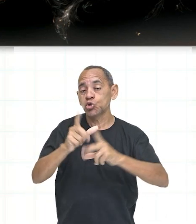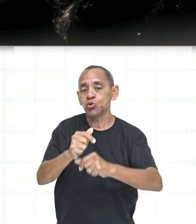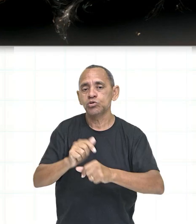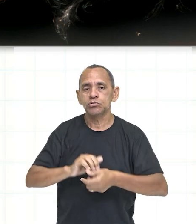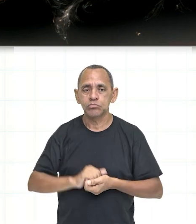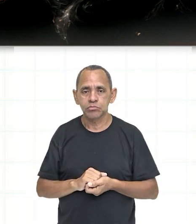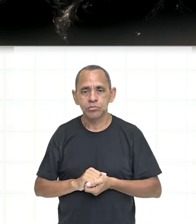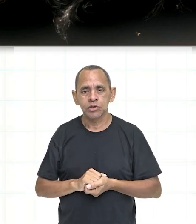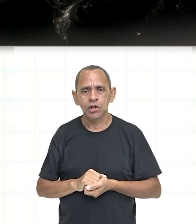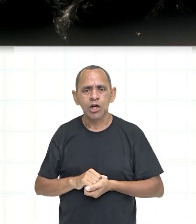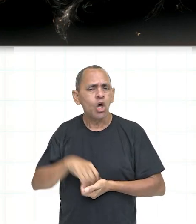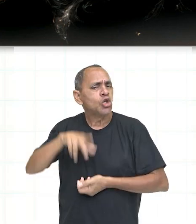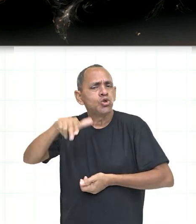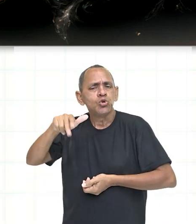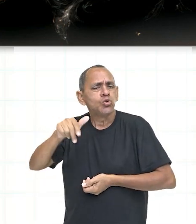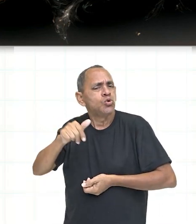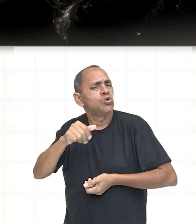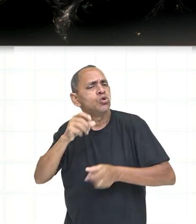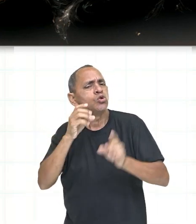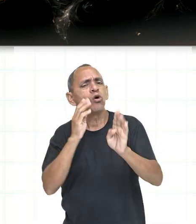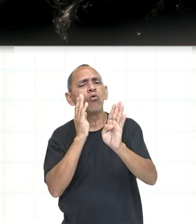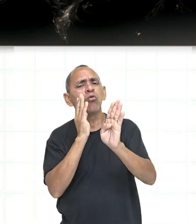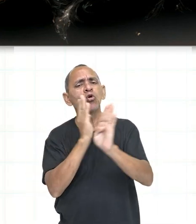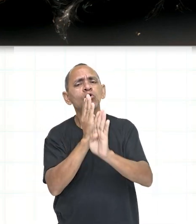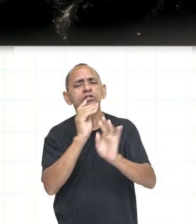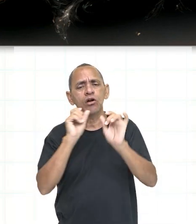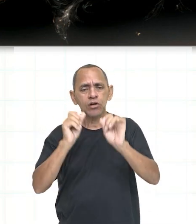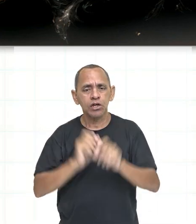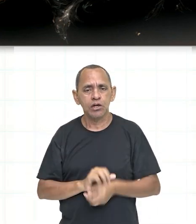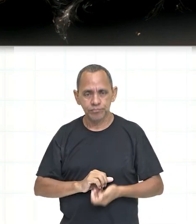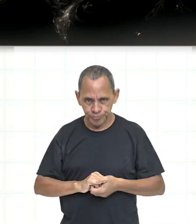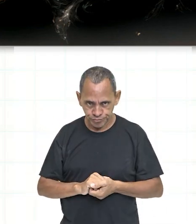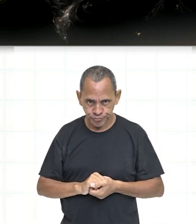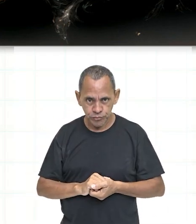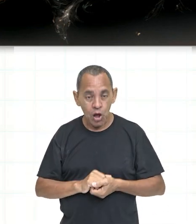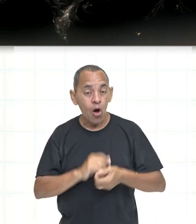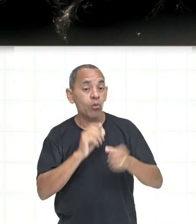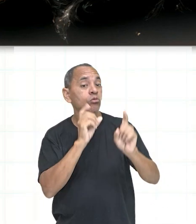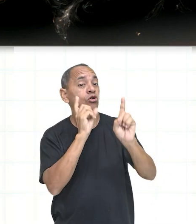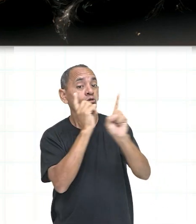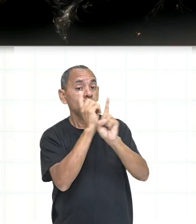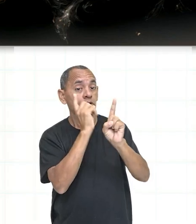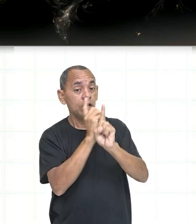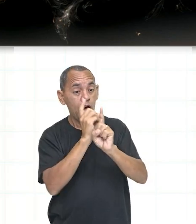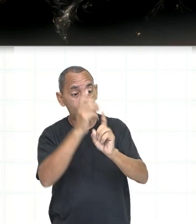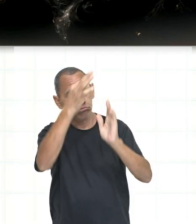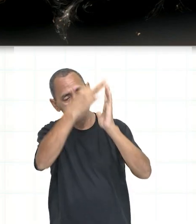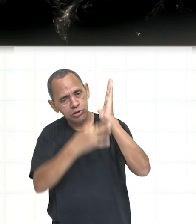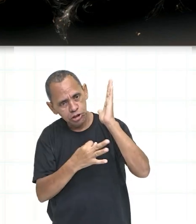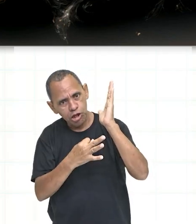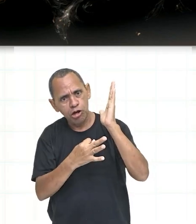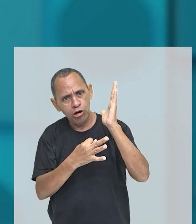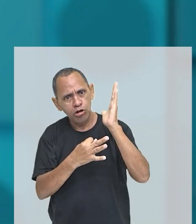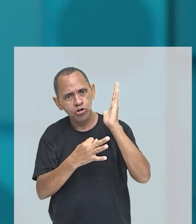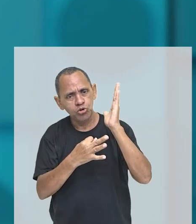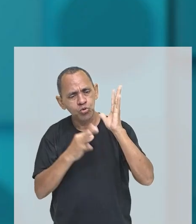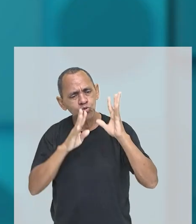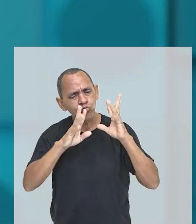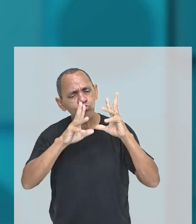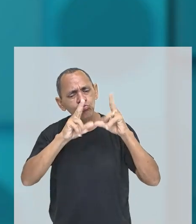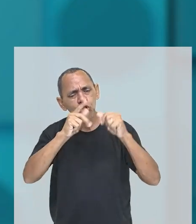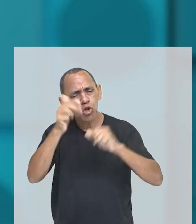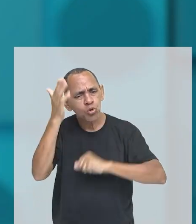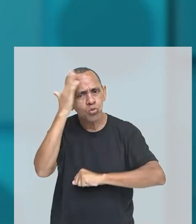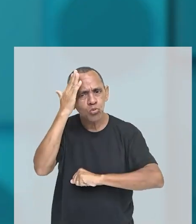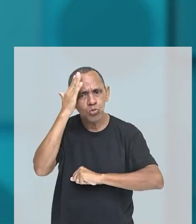as palavras, tá certo? Então, nós vamos reconhecer alguns elementos que facilitarão a nossa compreensão, tá certo?